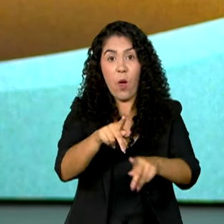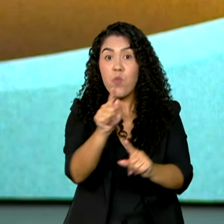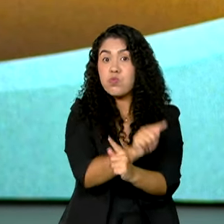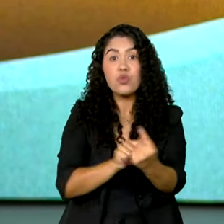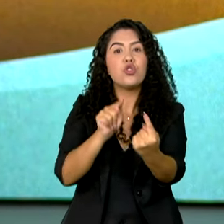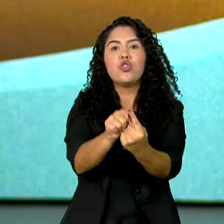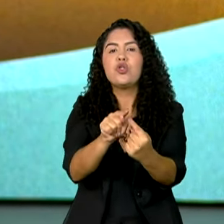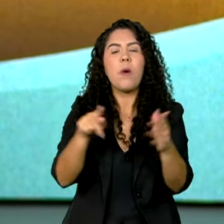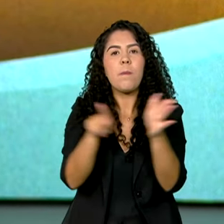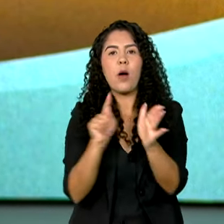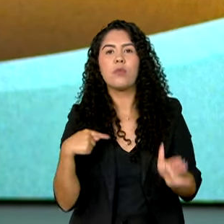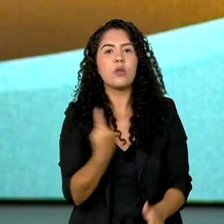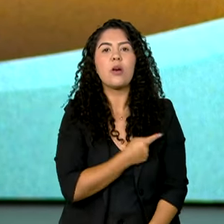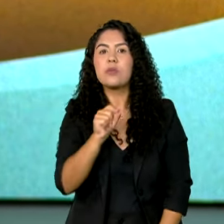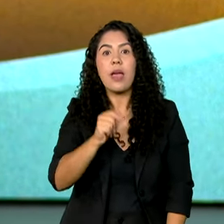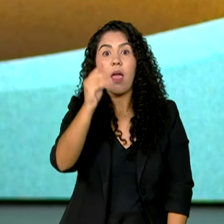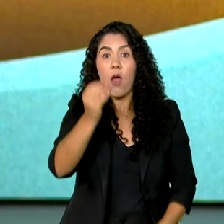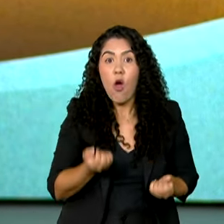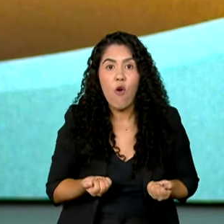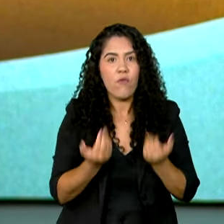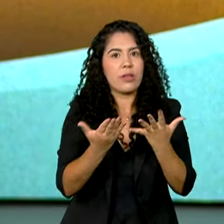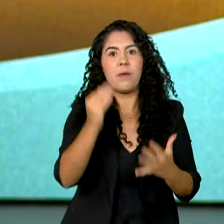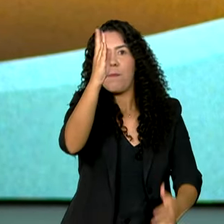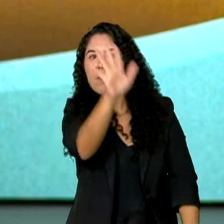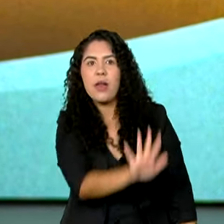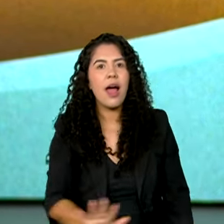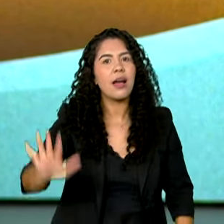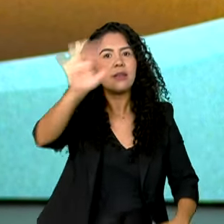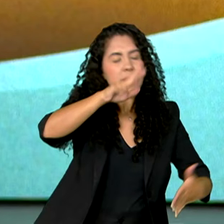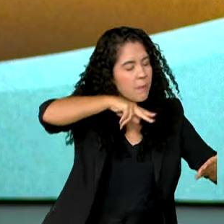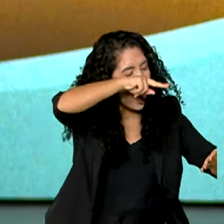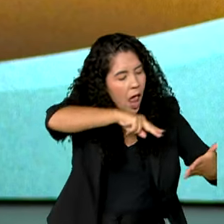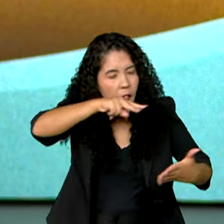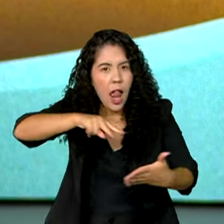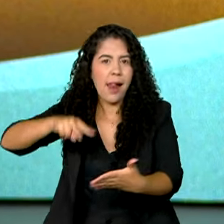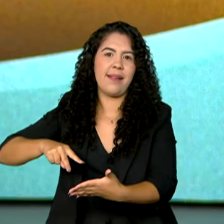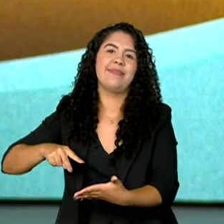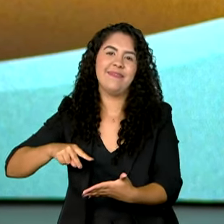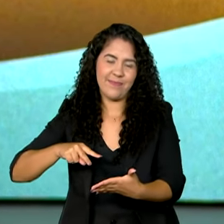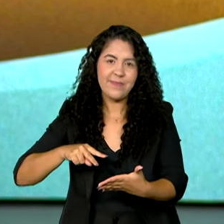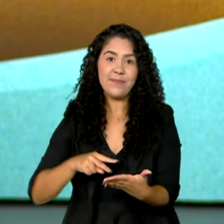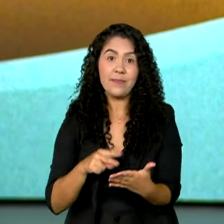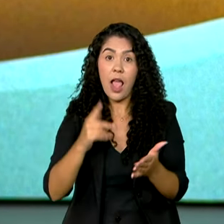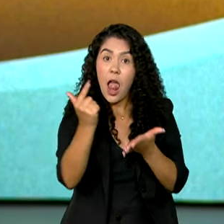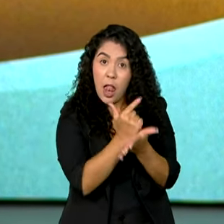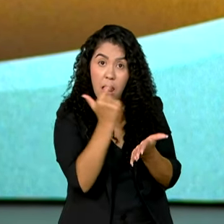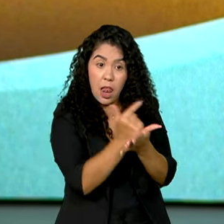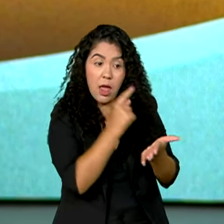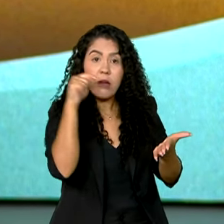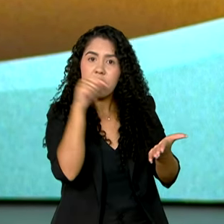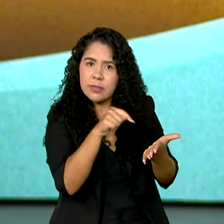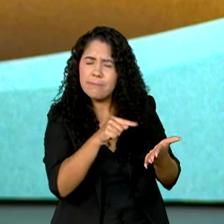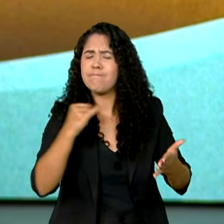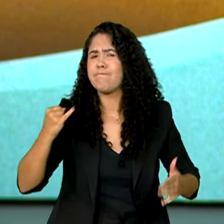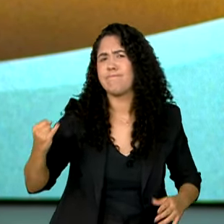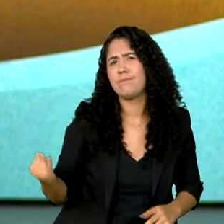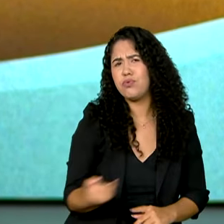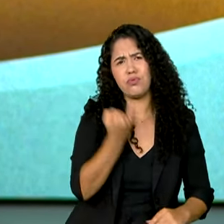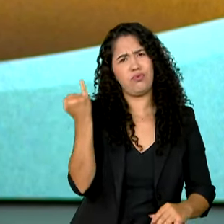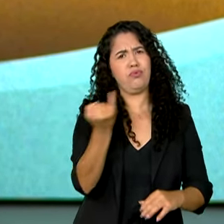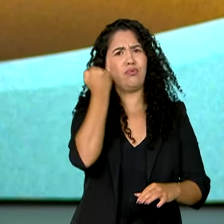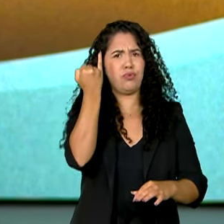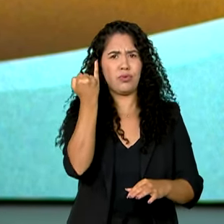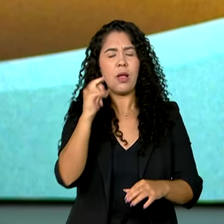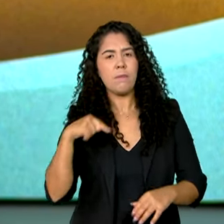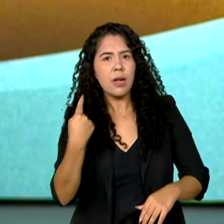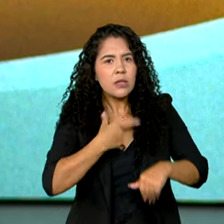é fazer do Brasil um país de leitores e leitoras. Os livros são fundamentais para a nossa